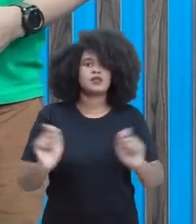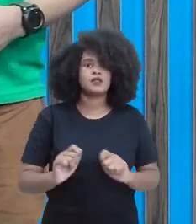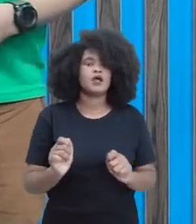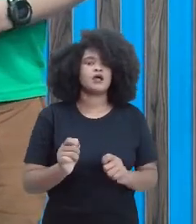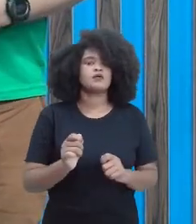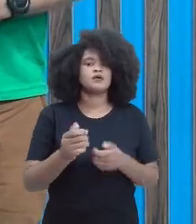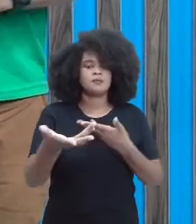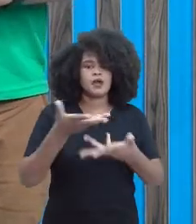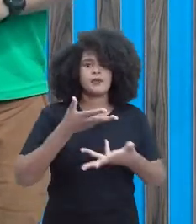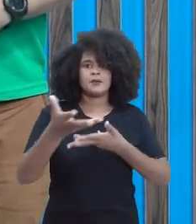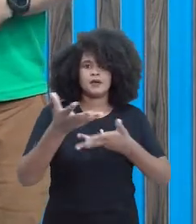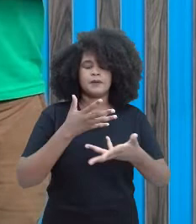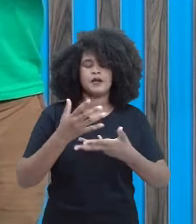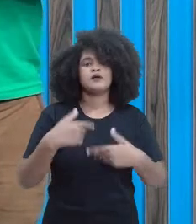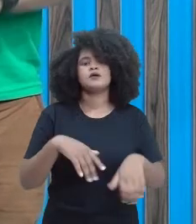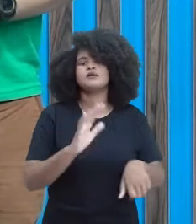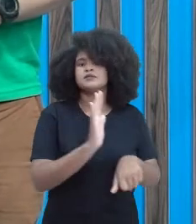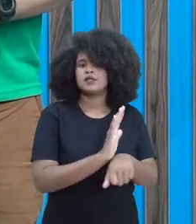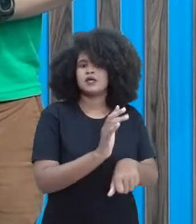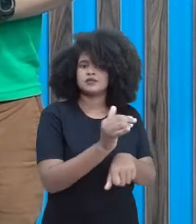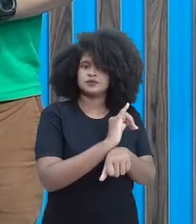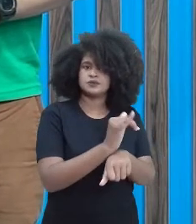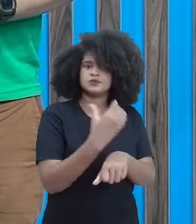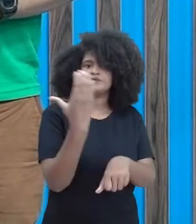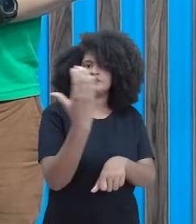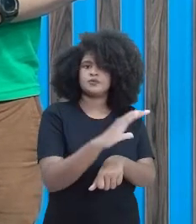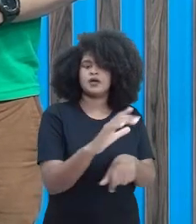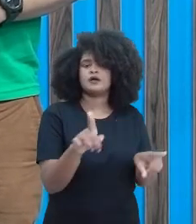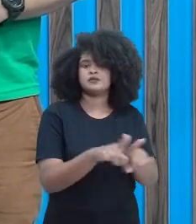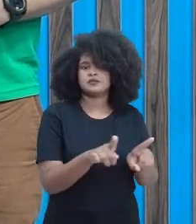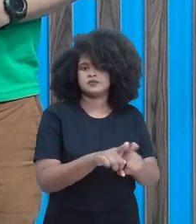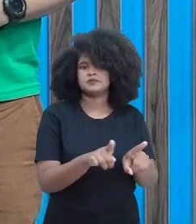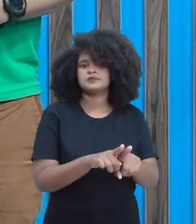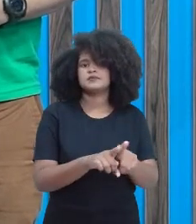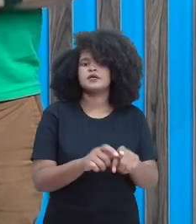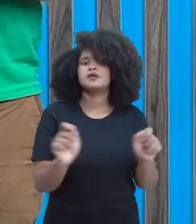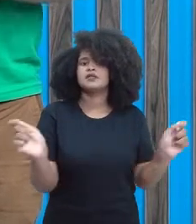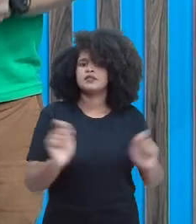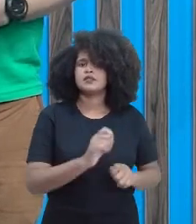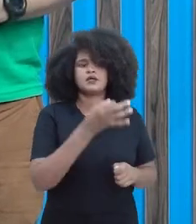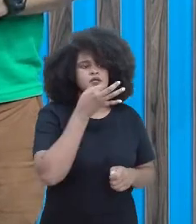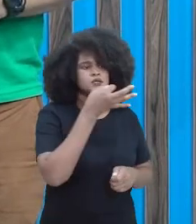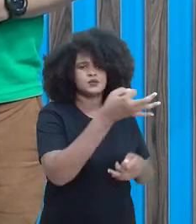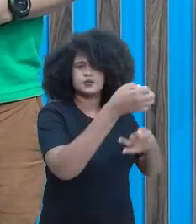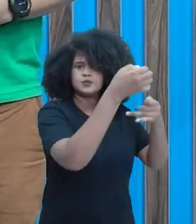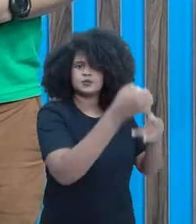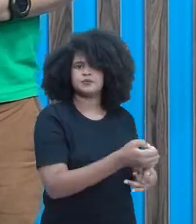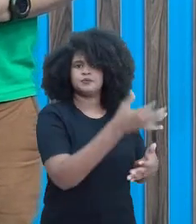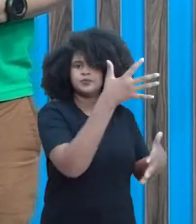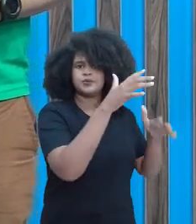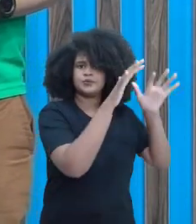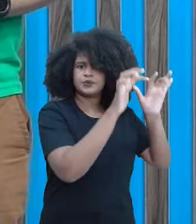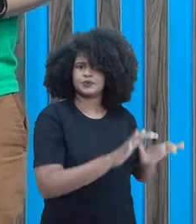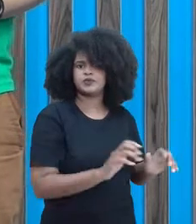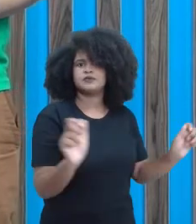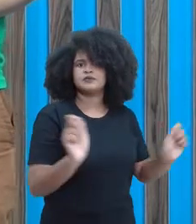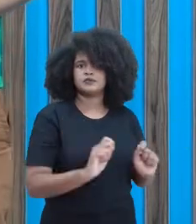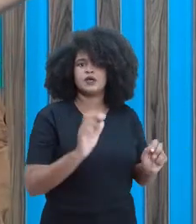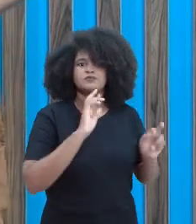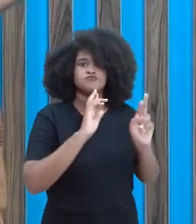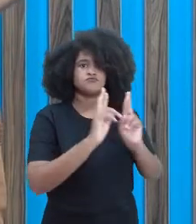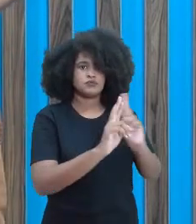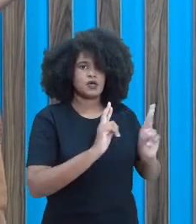já, né? À tarde a reprise e o YouTube você pode também comentar qualquer pergunta e traz aqui para a gente